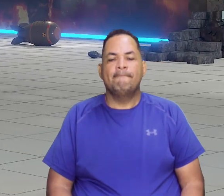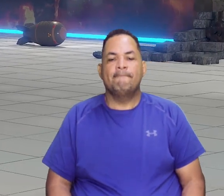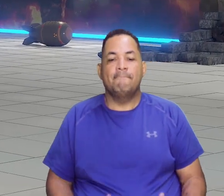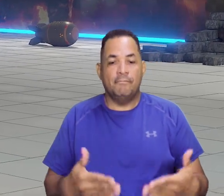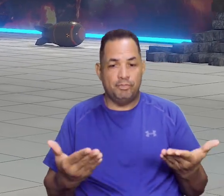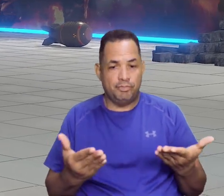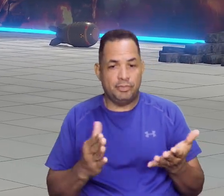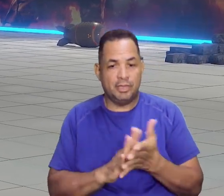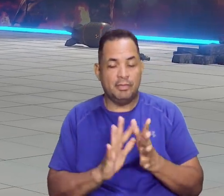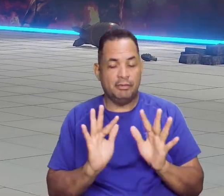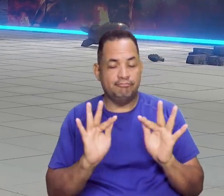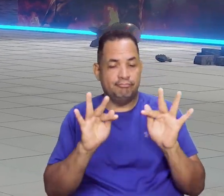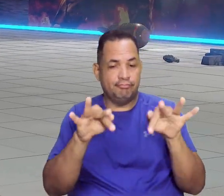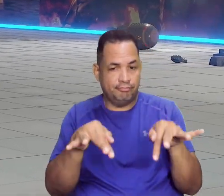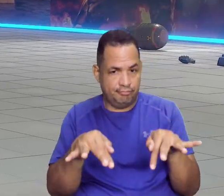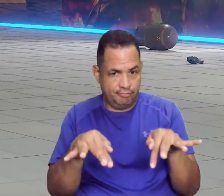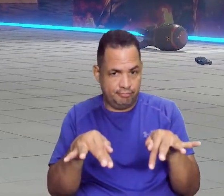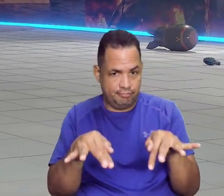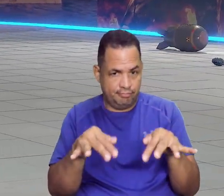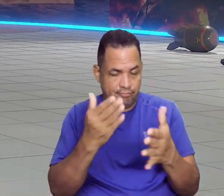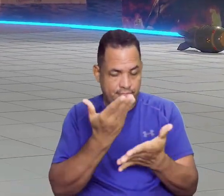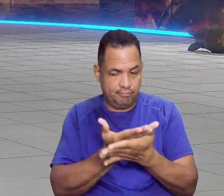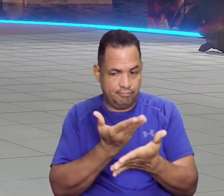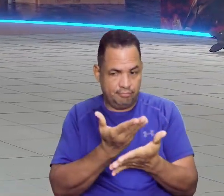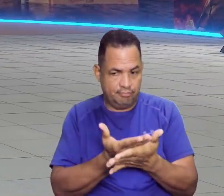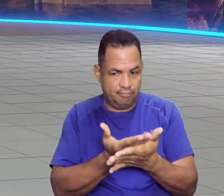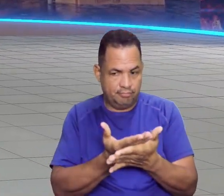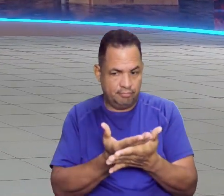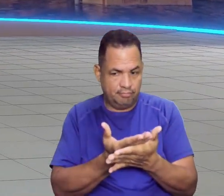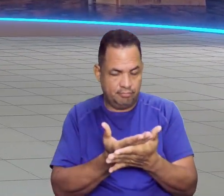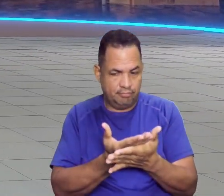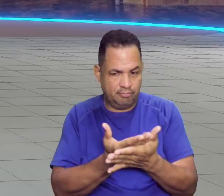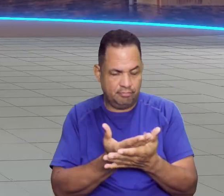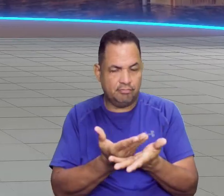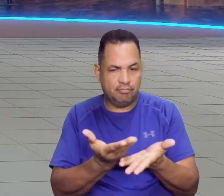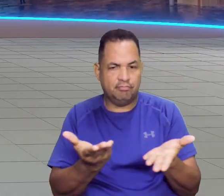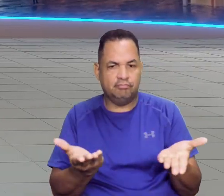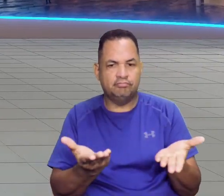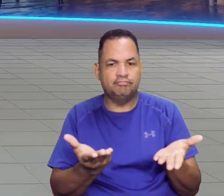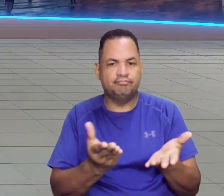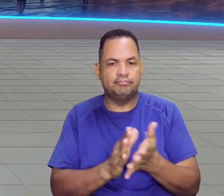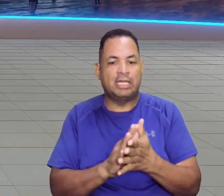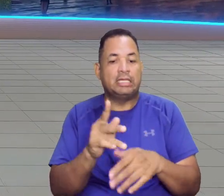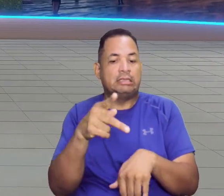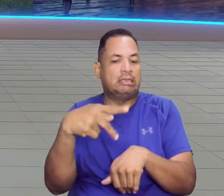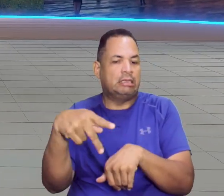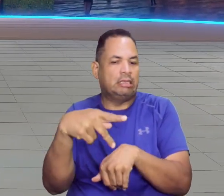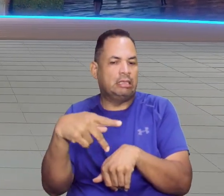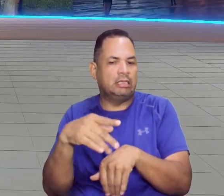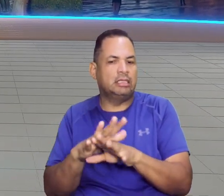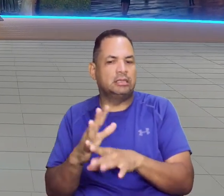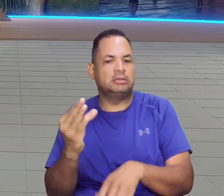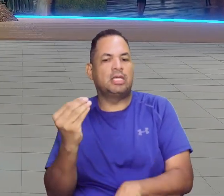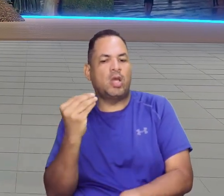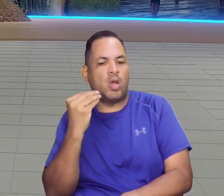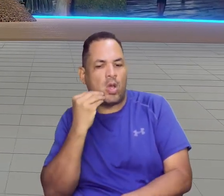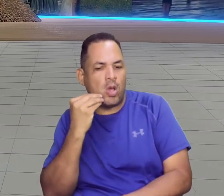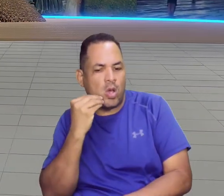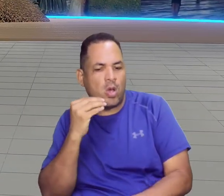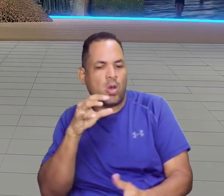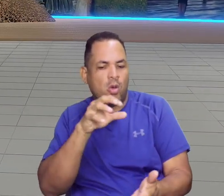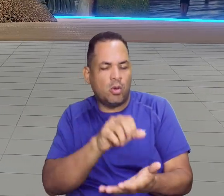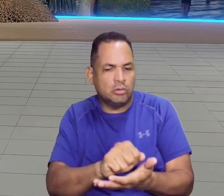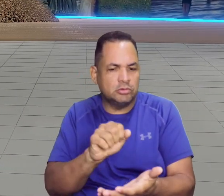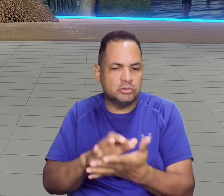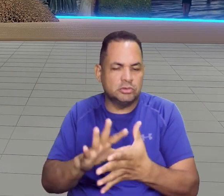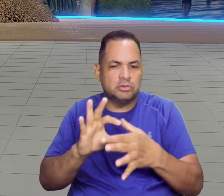Então, só para encerrar a nossa aula de hoje, apesar desses países terem conquistado a sua